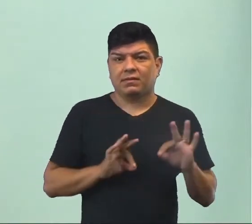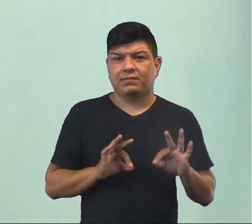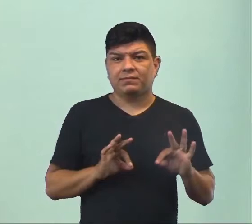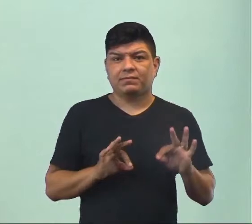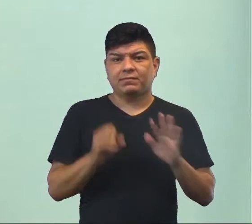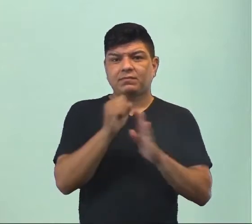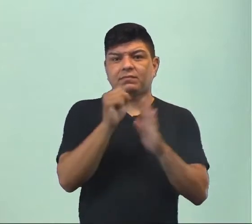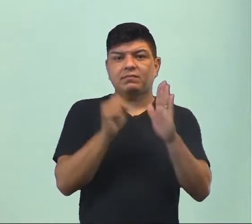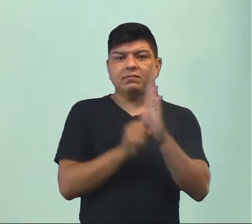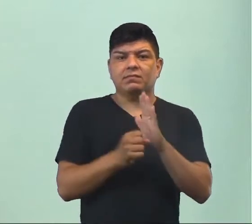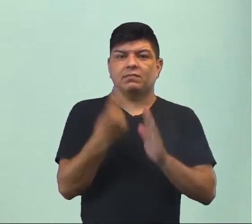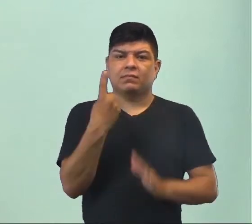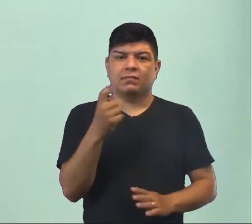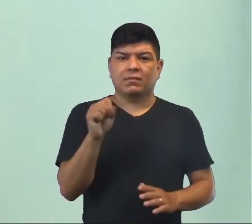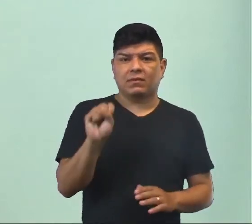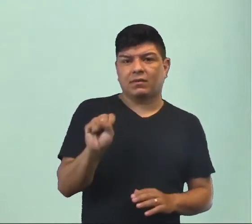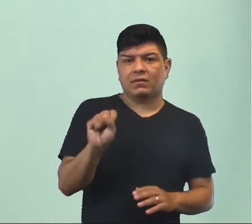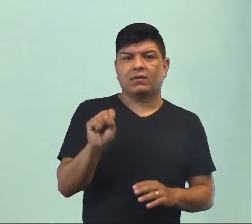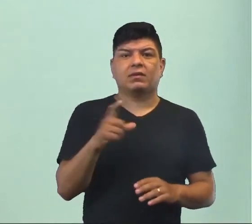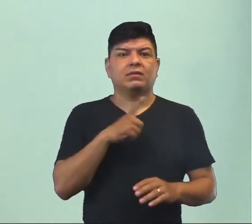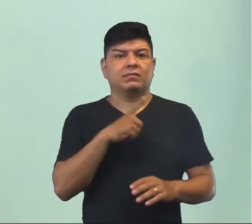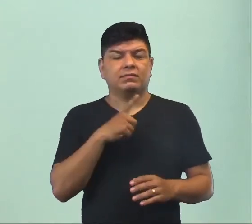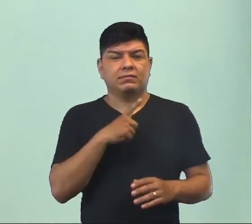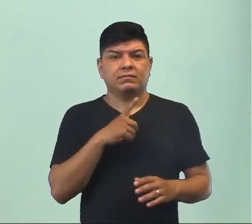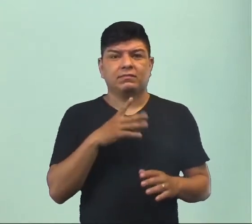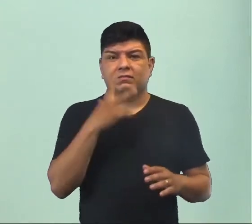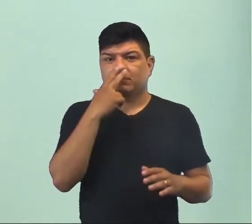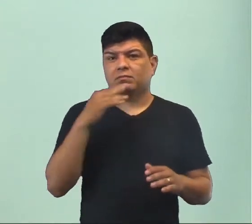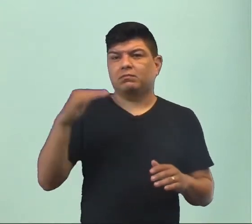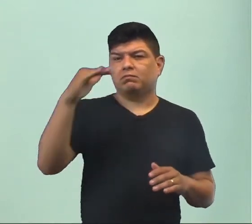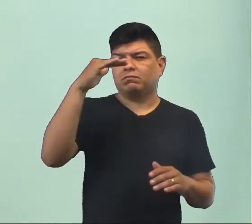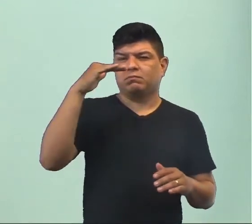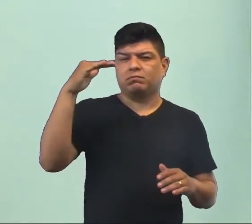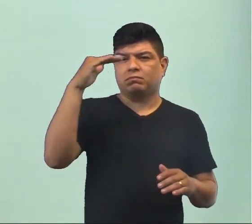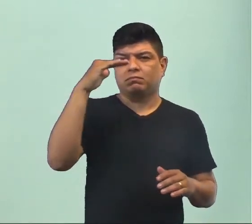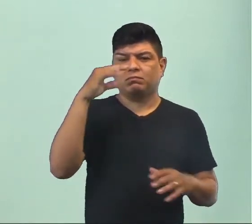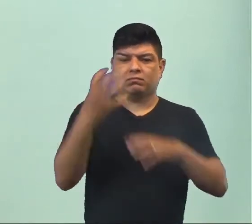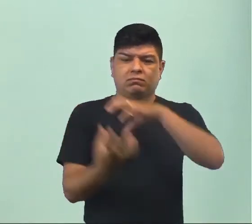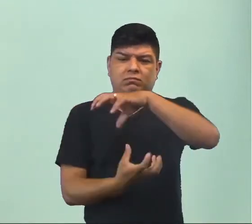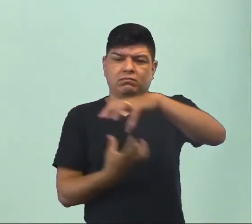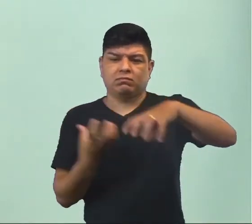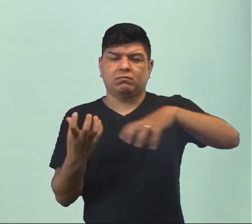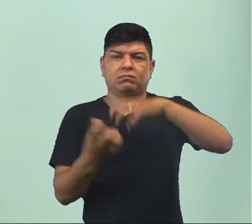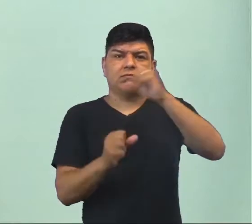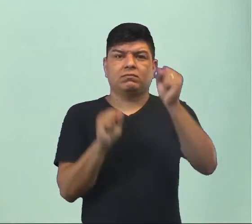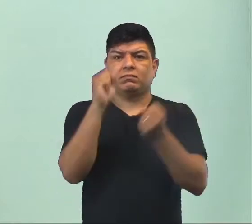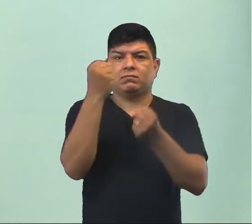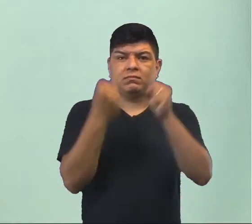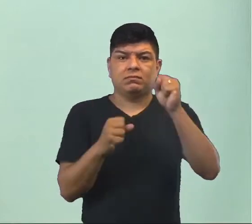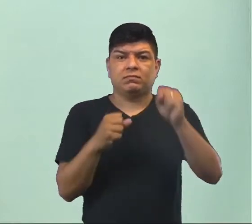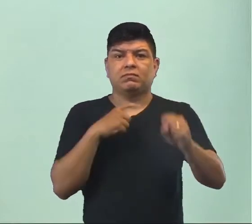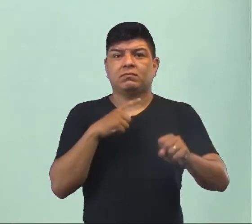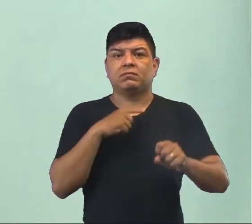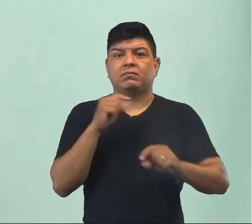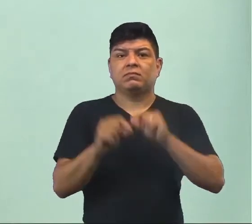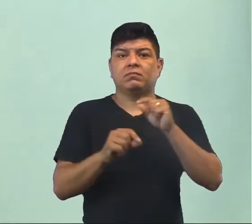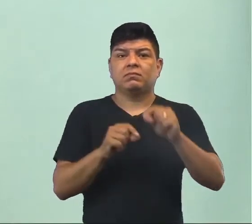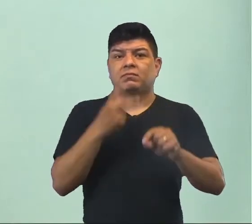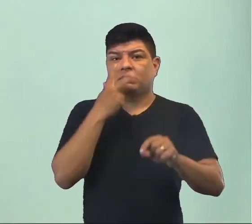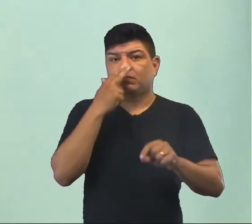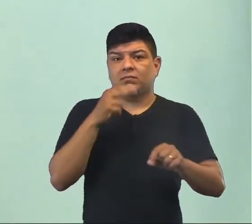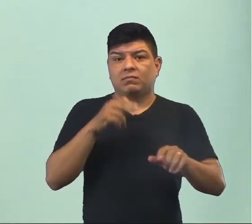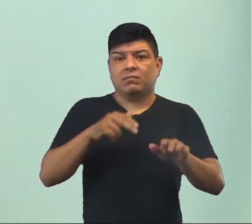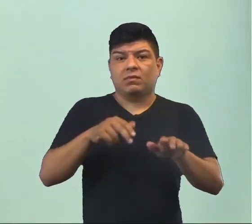o século XVIII, por exemplo, a gente tem aí o auge da Revolução Industrial, a gente tem importações de patins